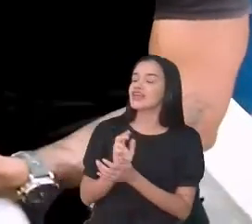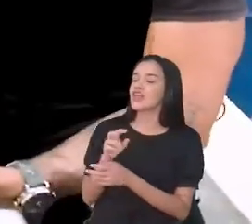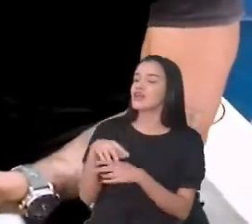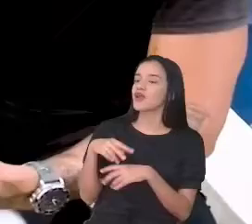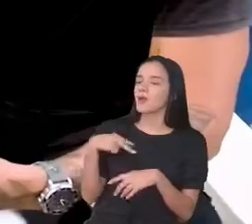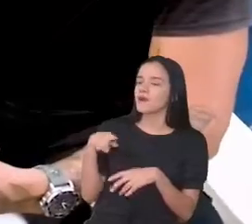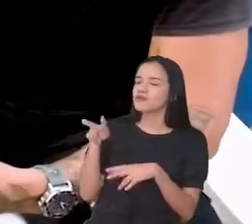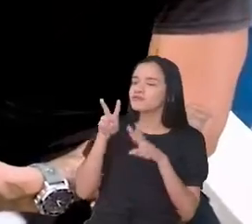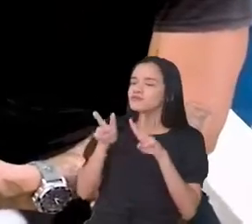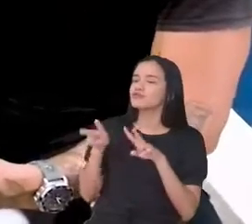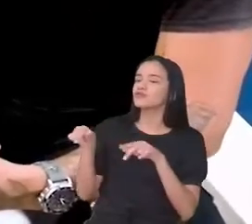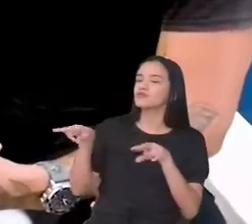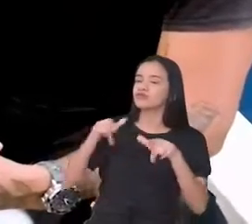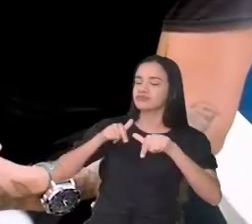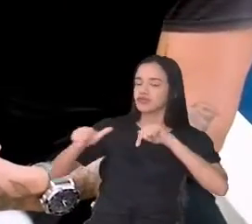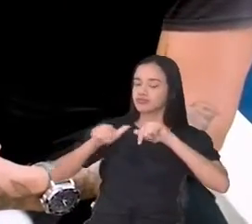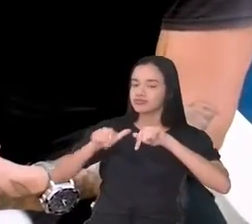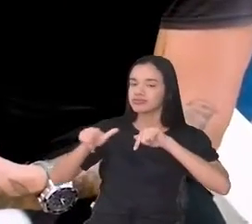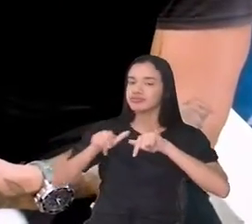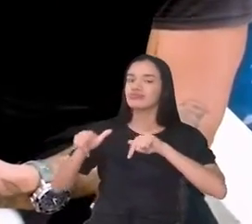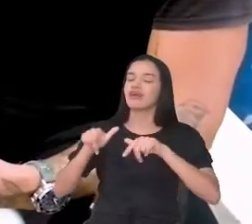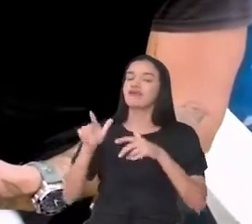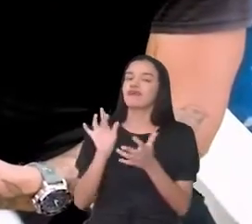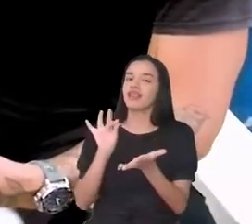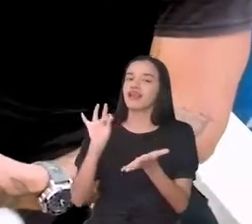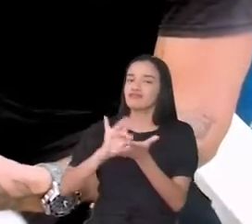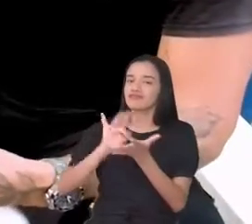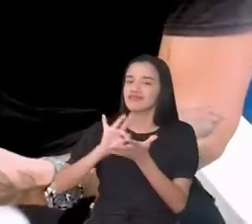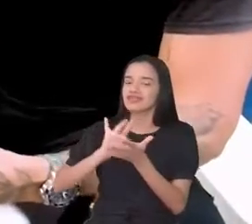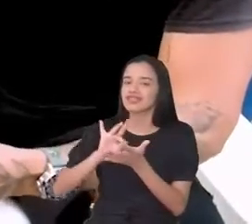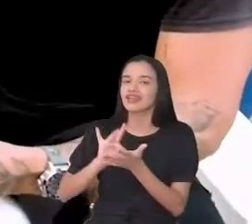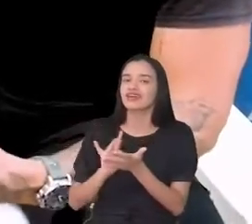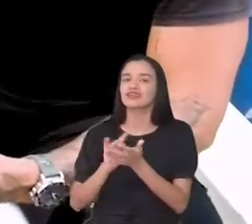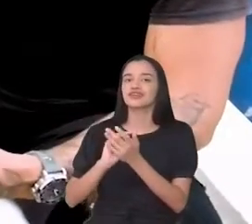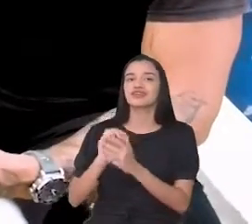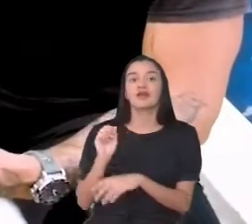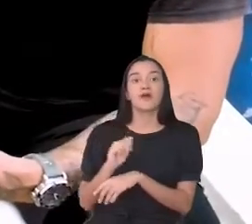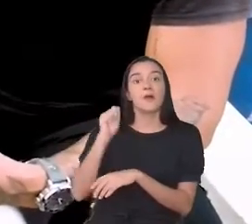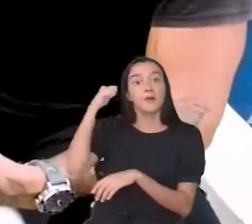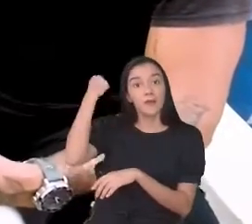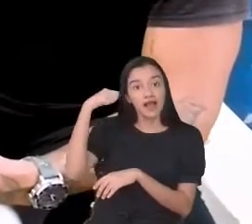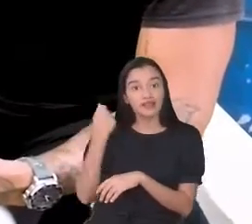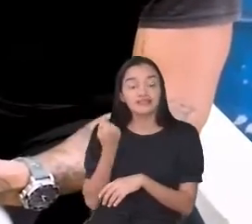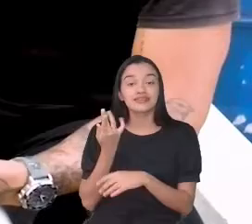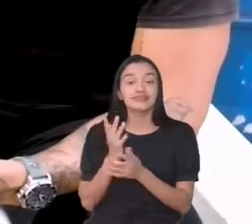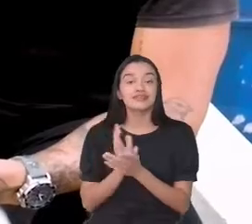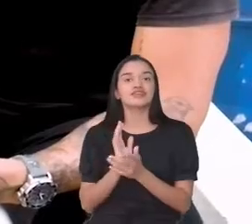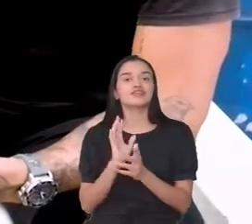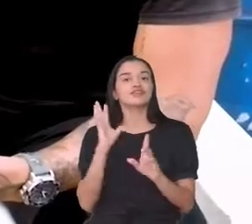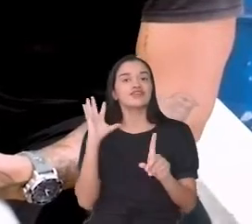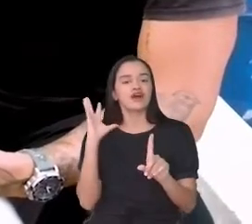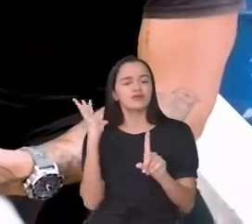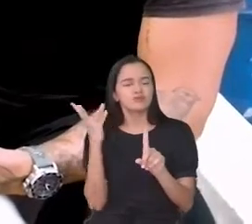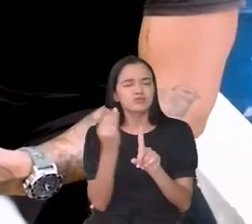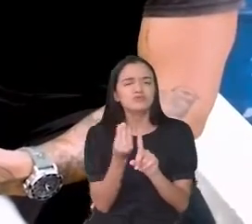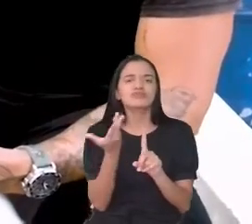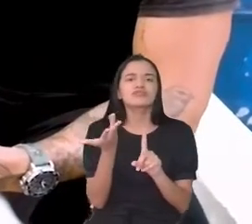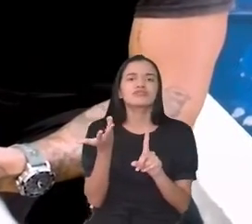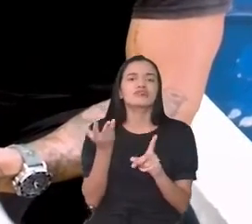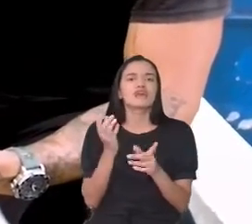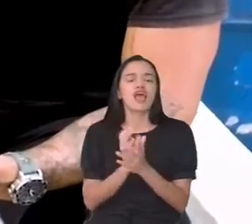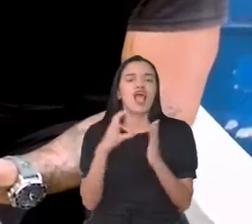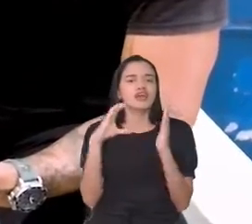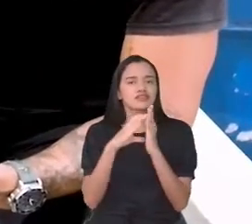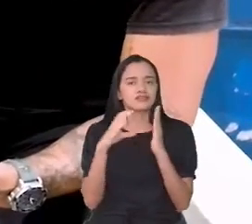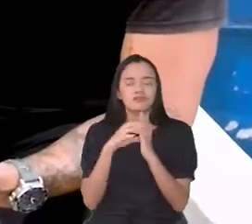e isso é bem verdade, mesmo que a gente não ligue o artista à obra, né? É muito simbólico o